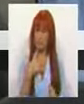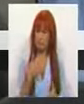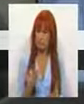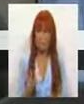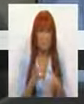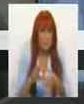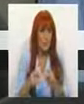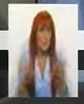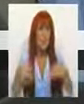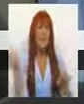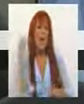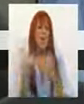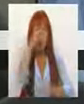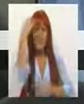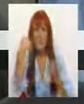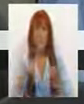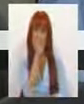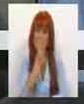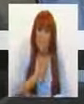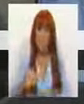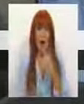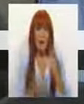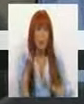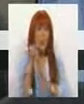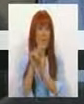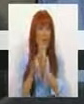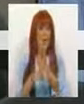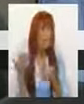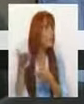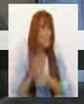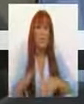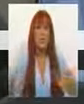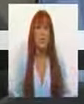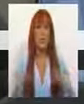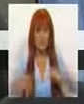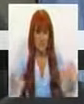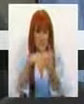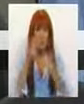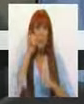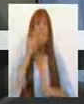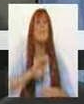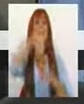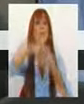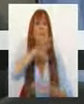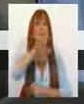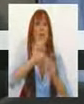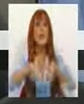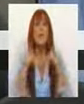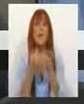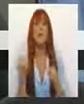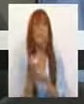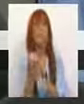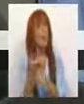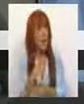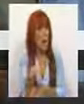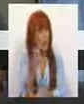utilizo, mas com mais algumas dificuldades na implementação de alguns princípios, designadamente na igualdade de género na família, na sociedade, no mercado de